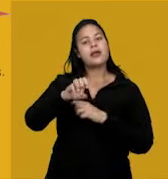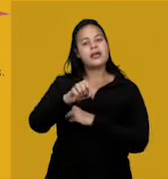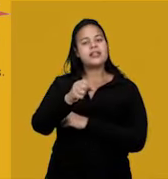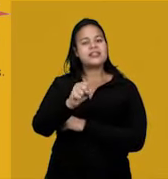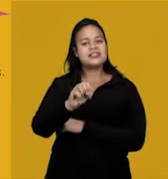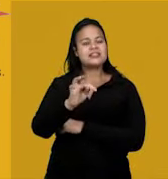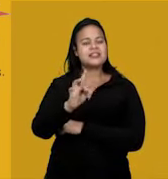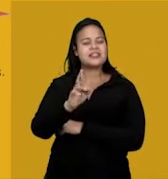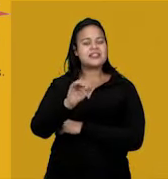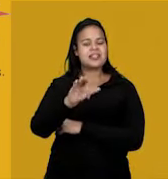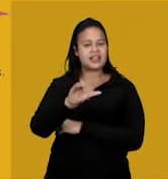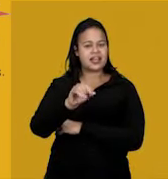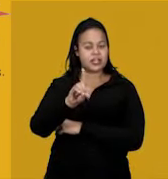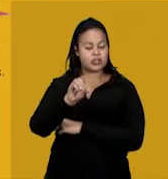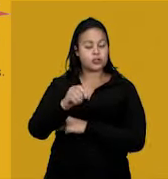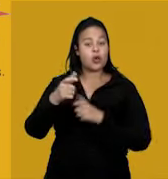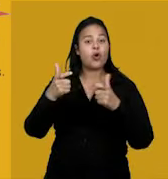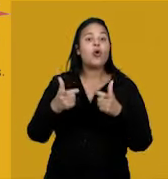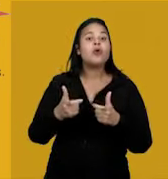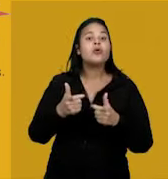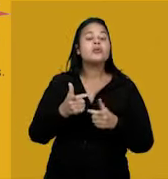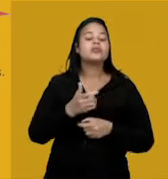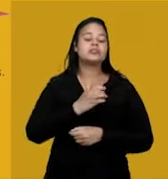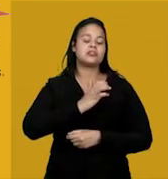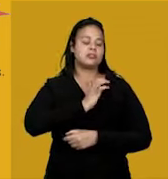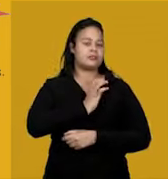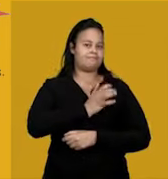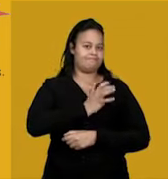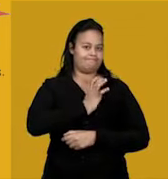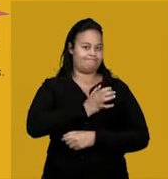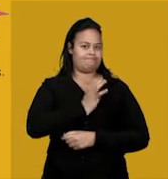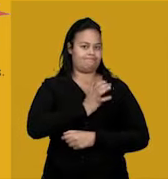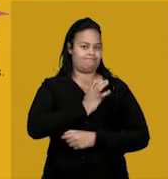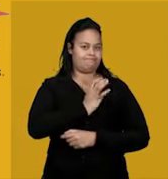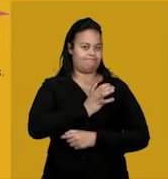tecido muscular cardíaco? No coração.